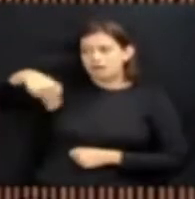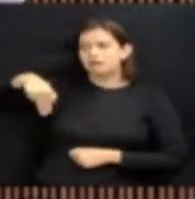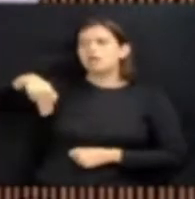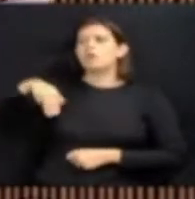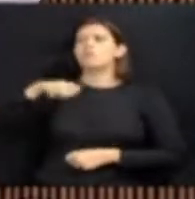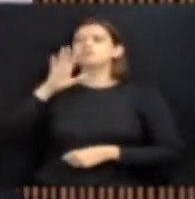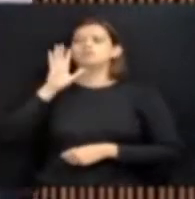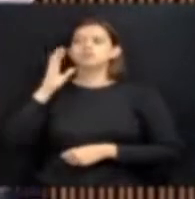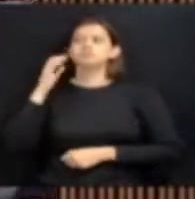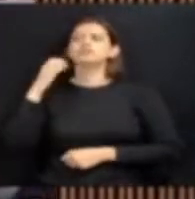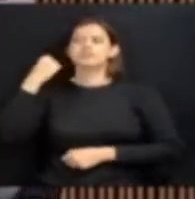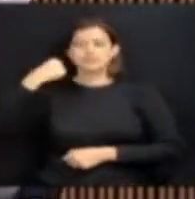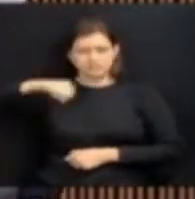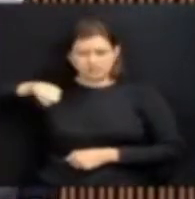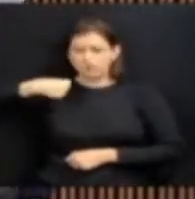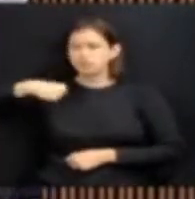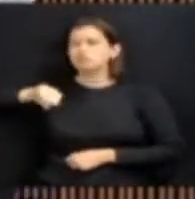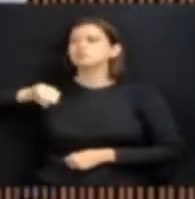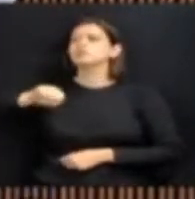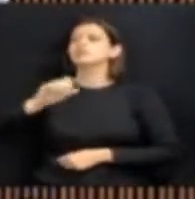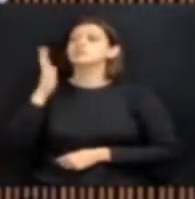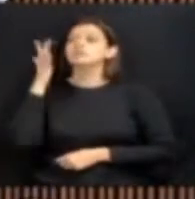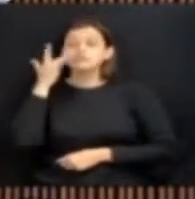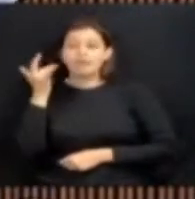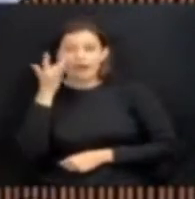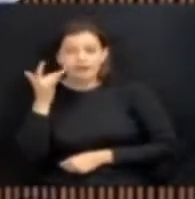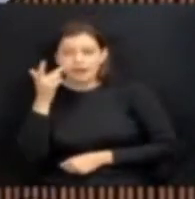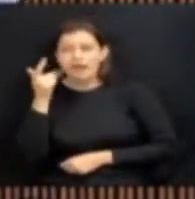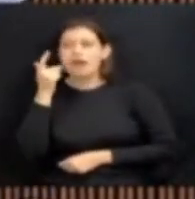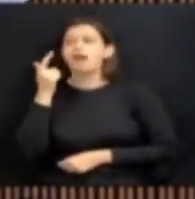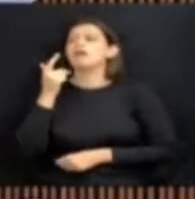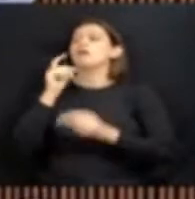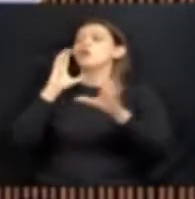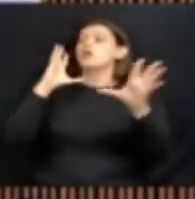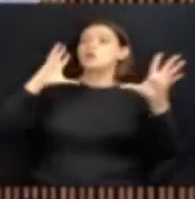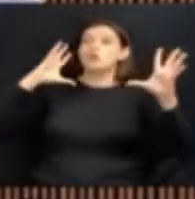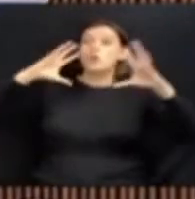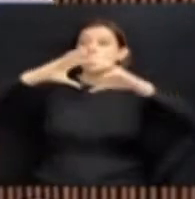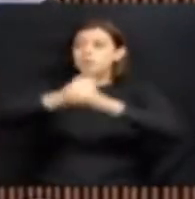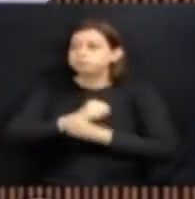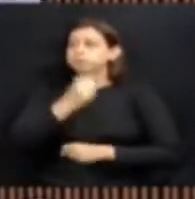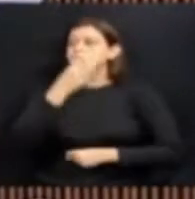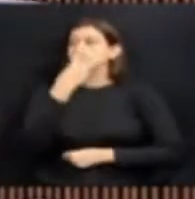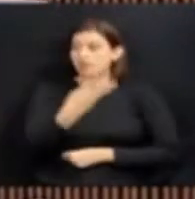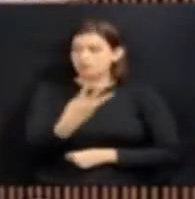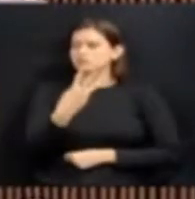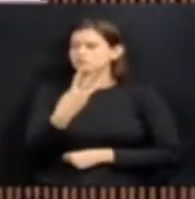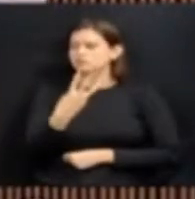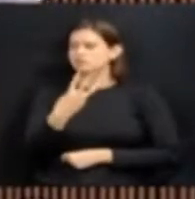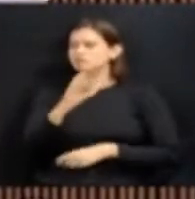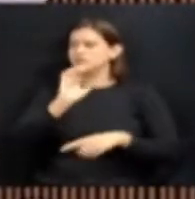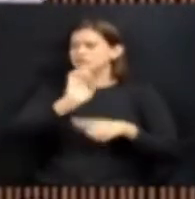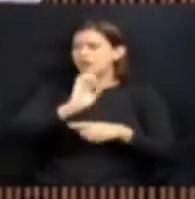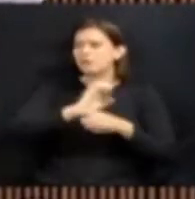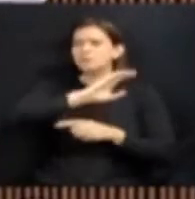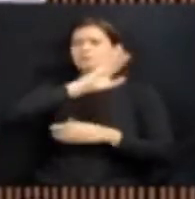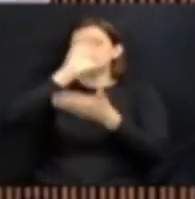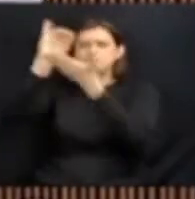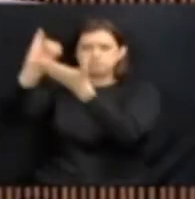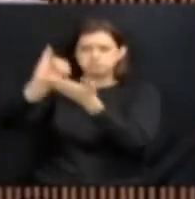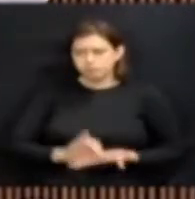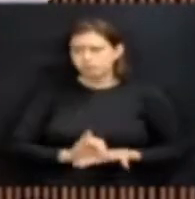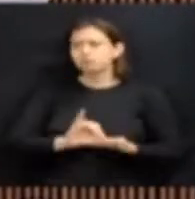ao todo 13 dos 27 estados passa a ter permissão para importar a vacina Anvisa